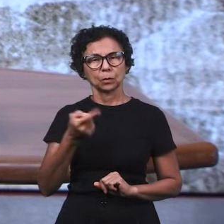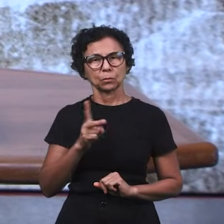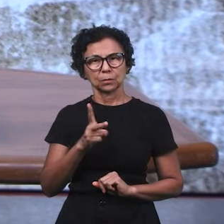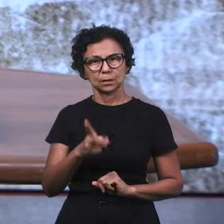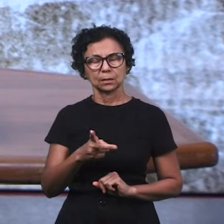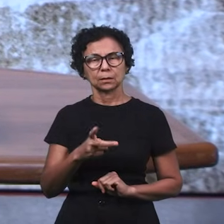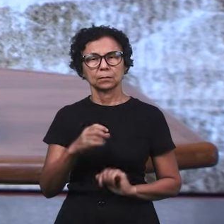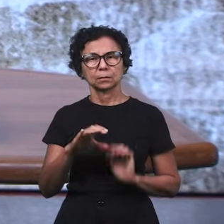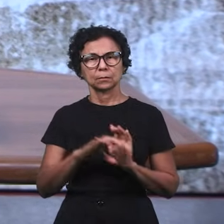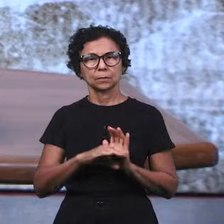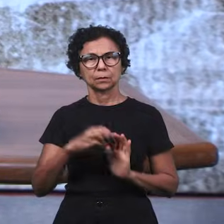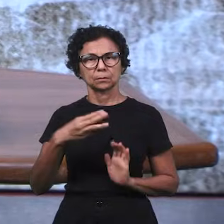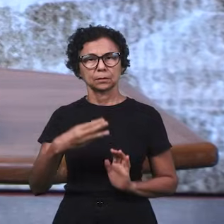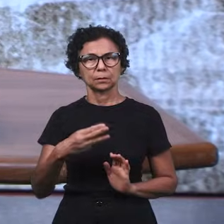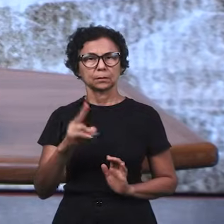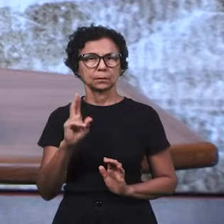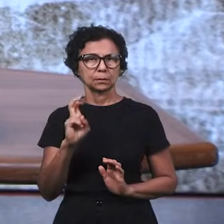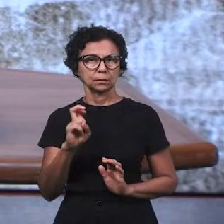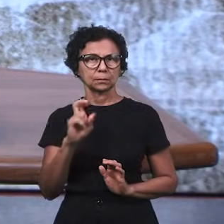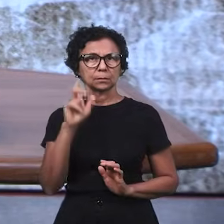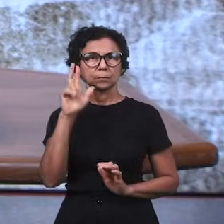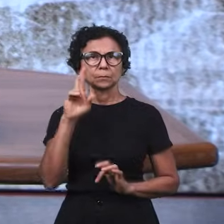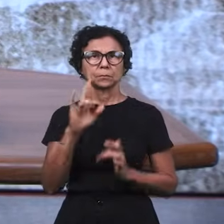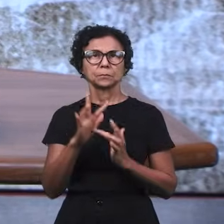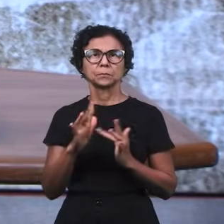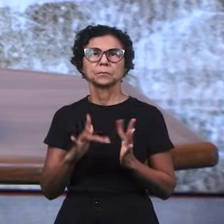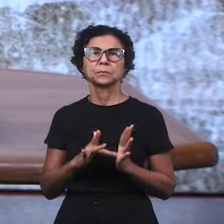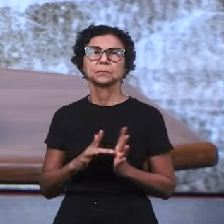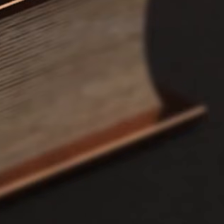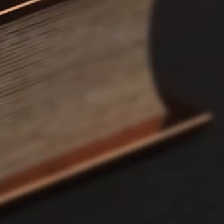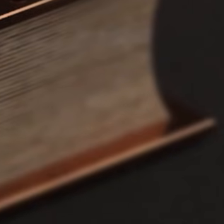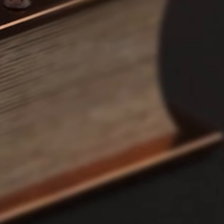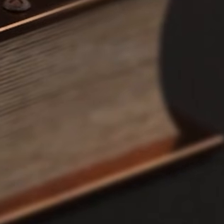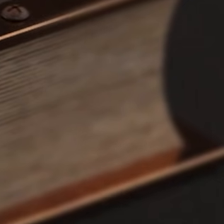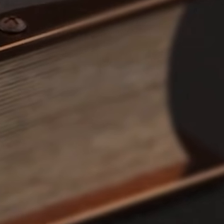capítulo 35. A paz do Senhor Jesus a todos.